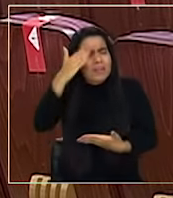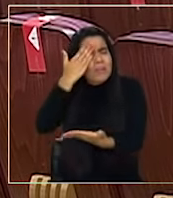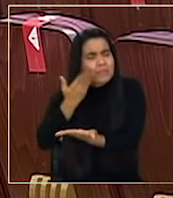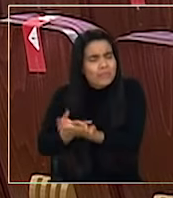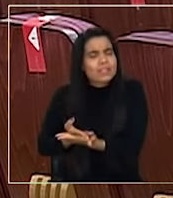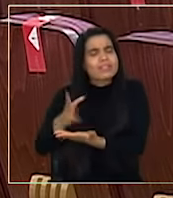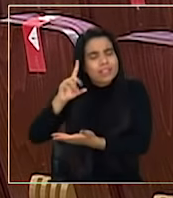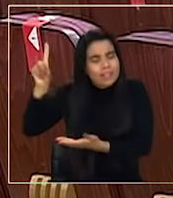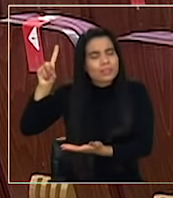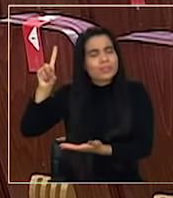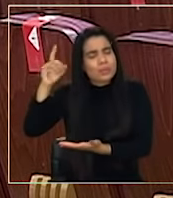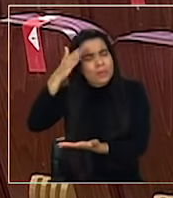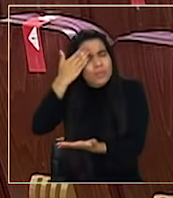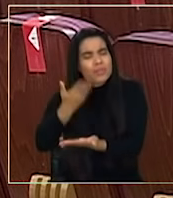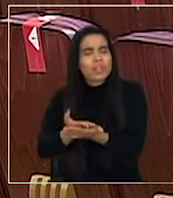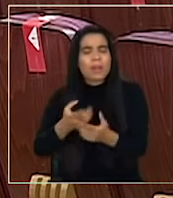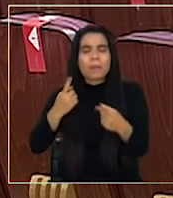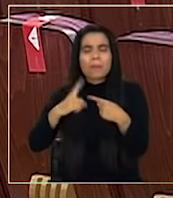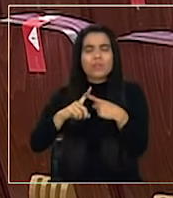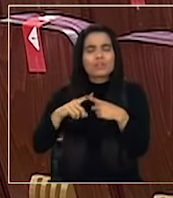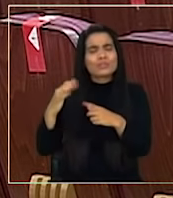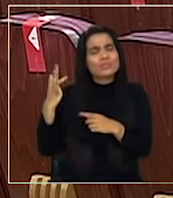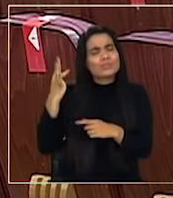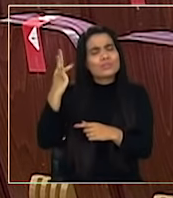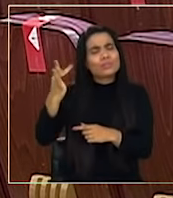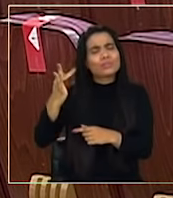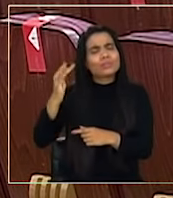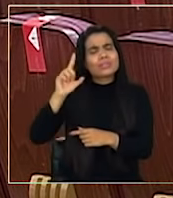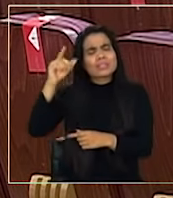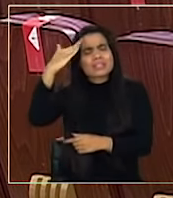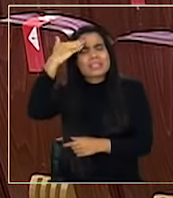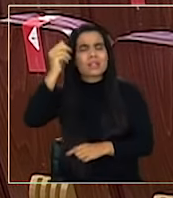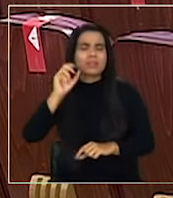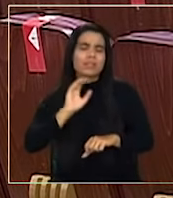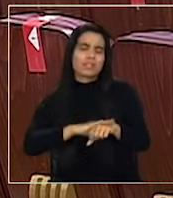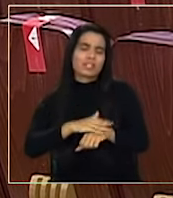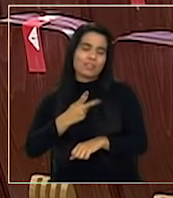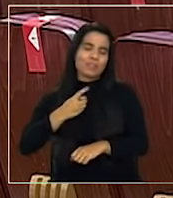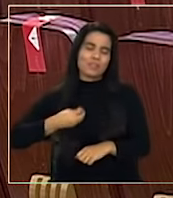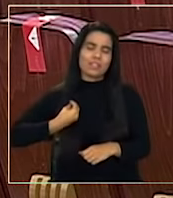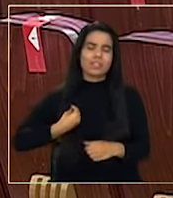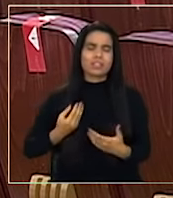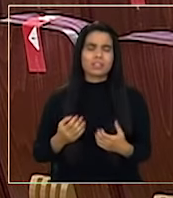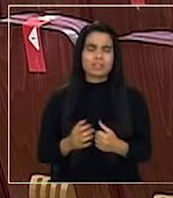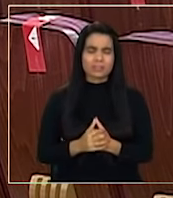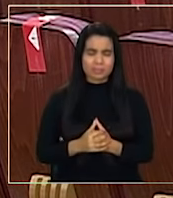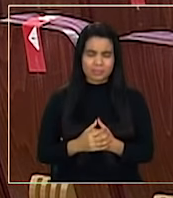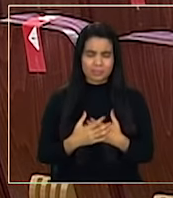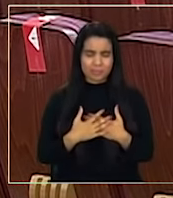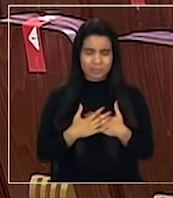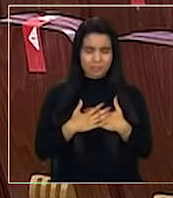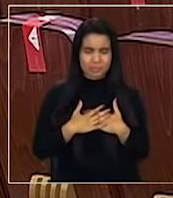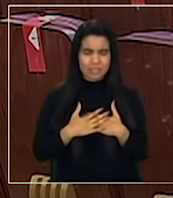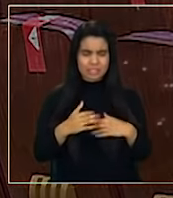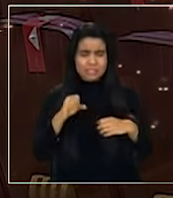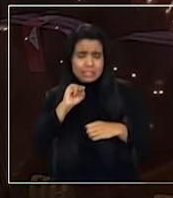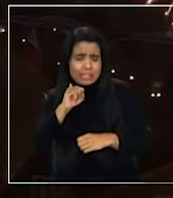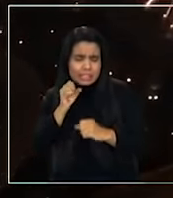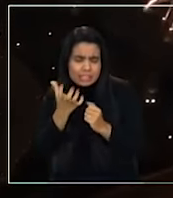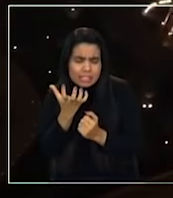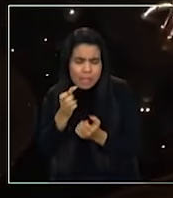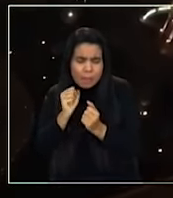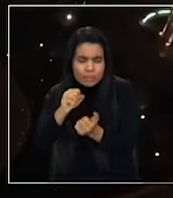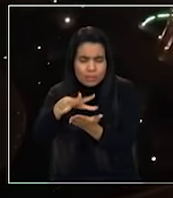nEle, porque o resto Ele vai fazer por você, em nome de Jesus. Quanta